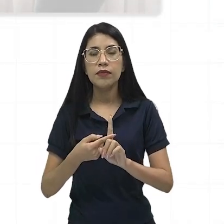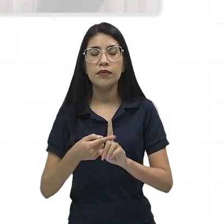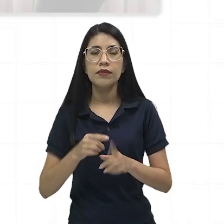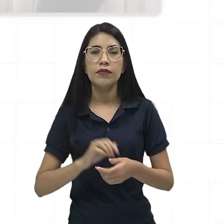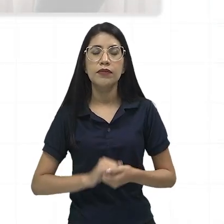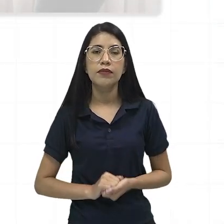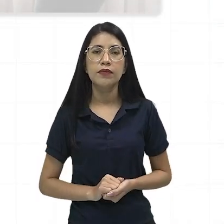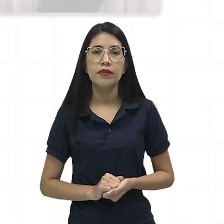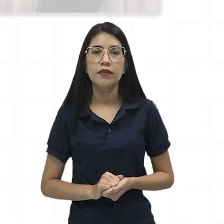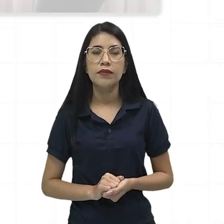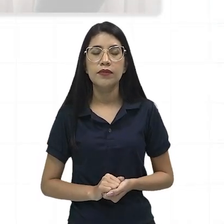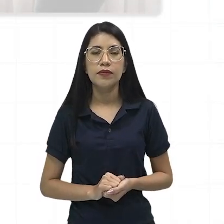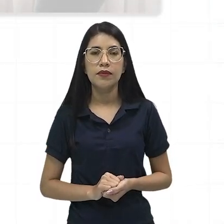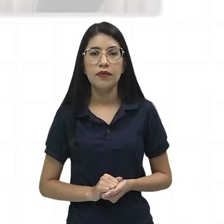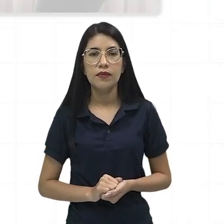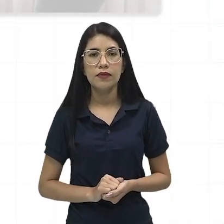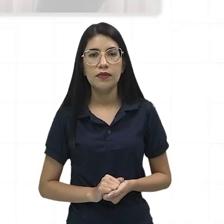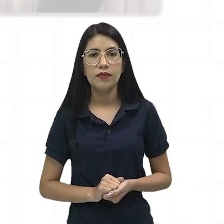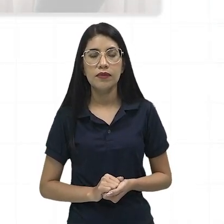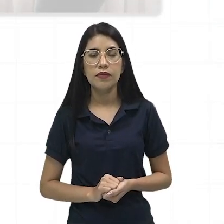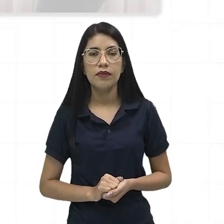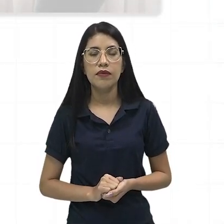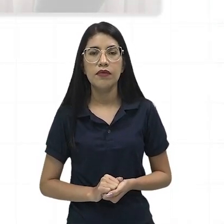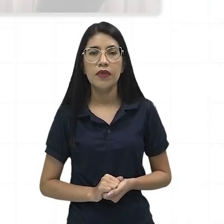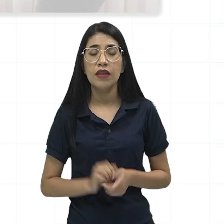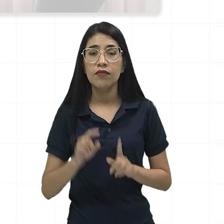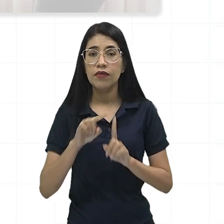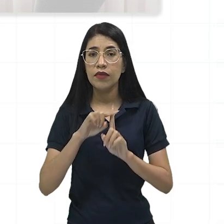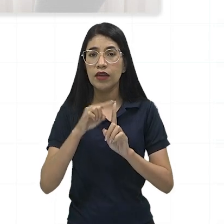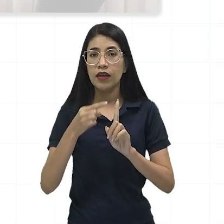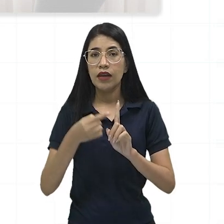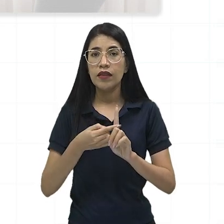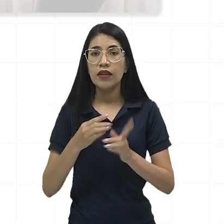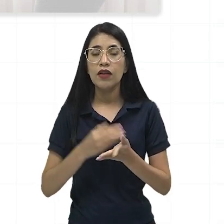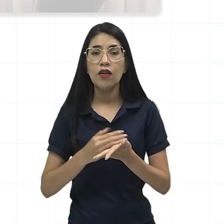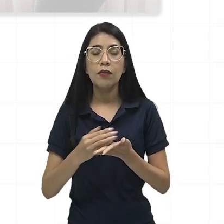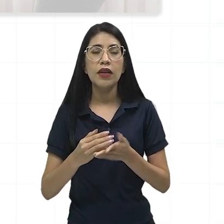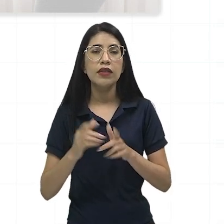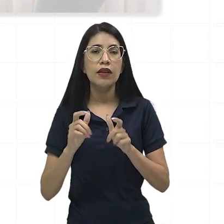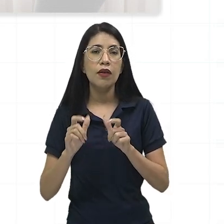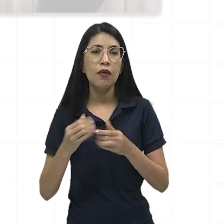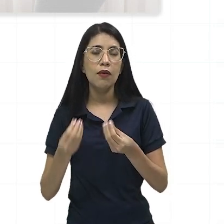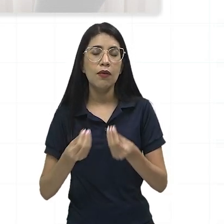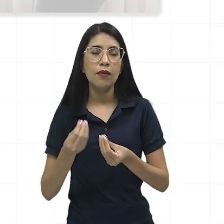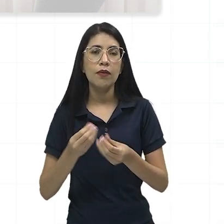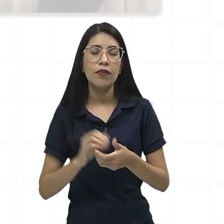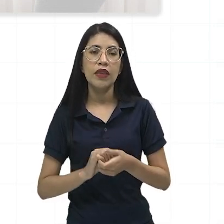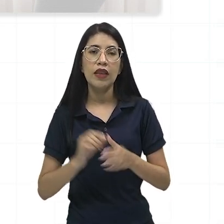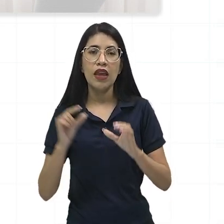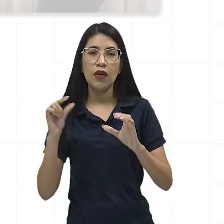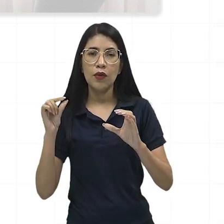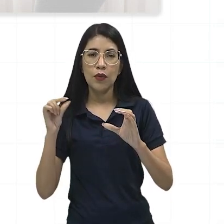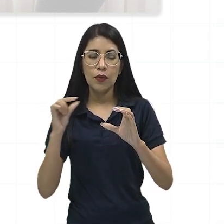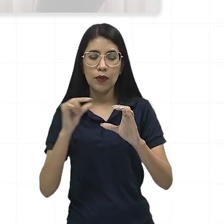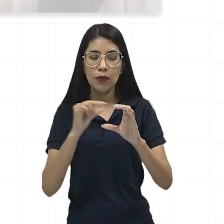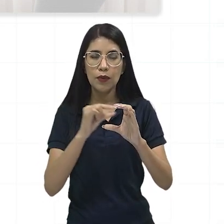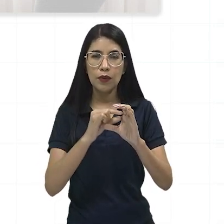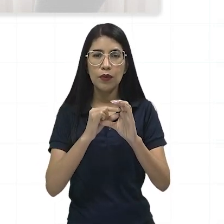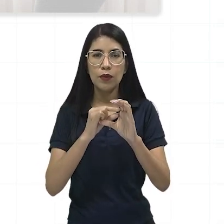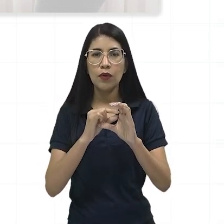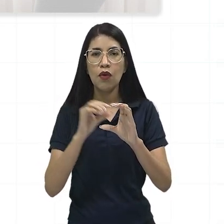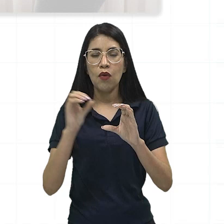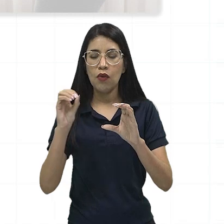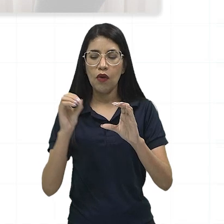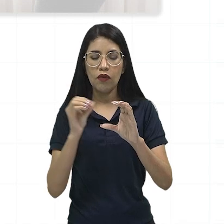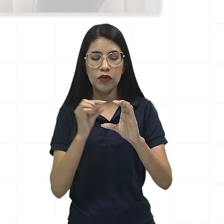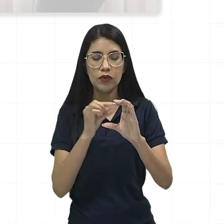etapa aí da nossa aulinha? Então, a gravidez, ela tem início a partir da anidação, né, que é aquele processo em